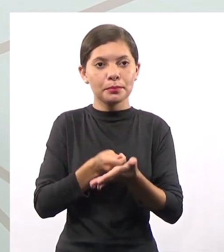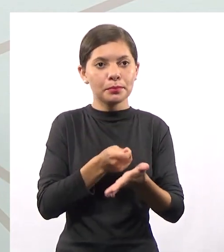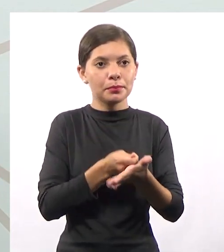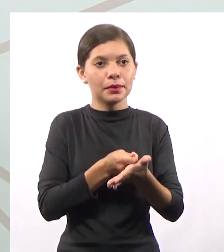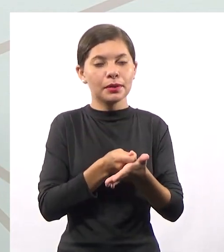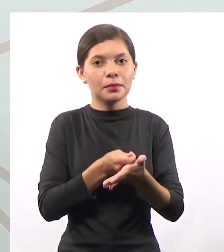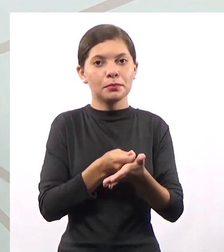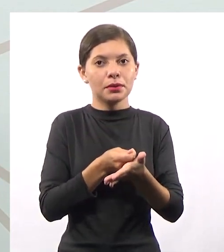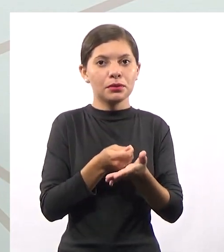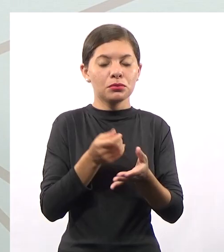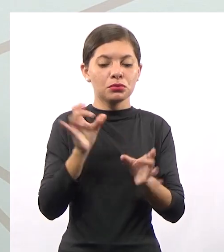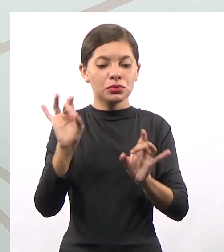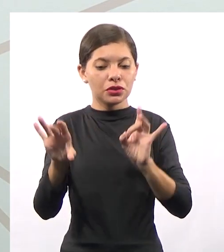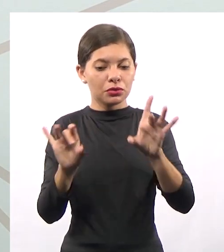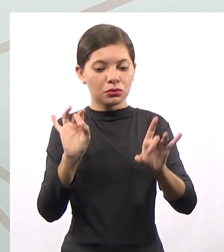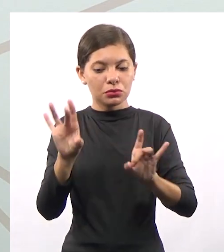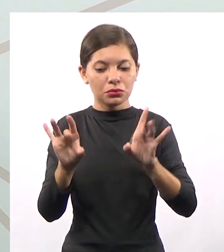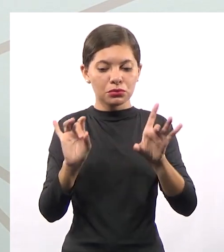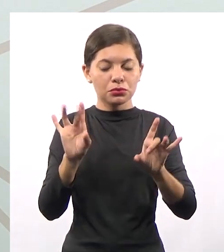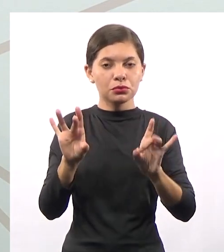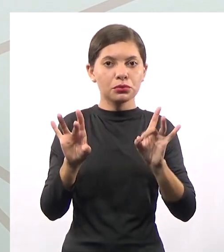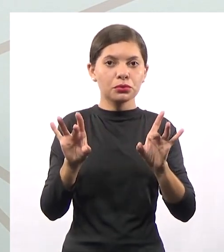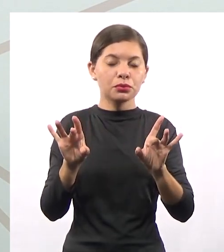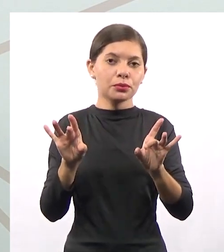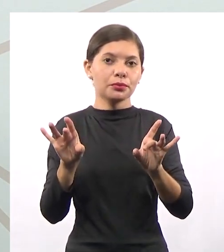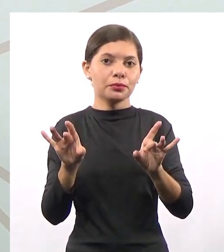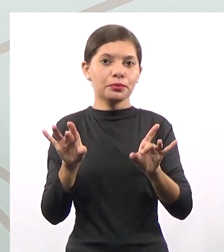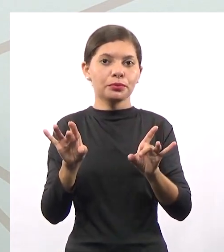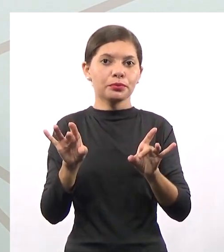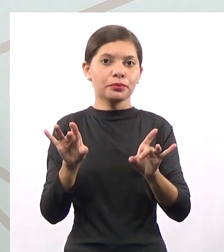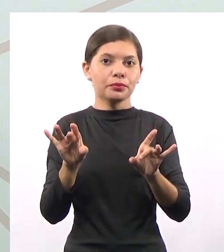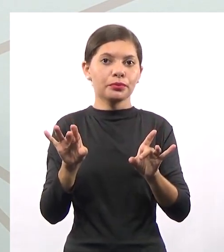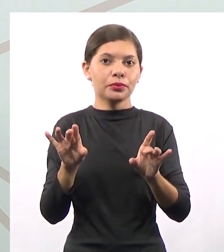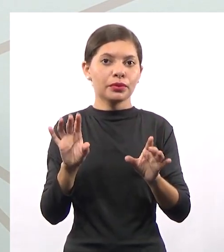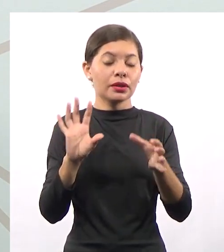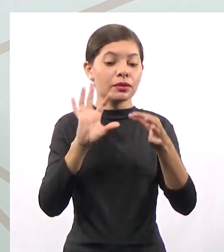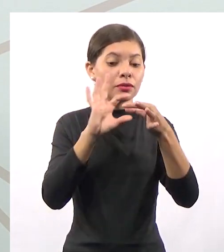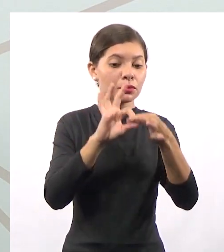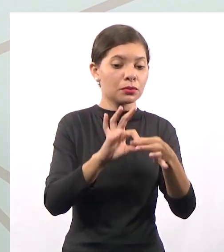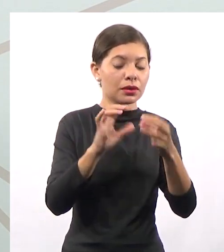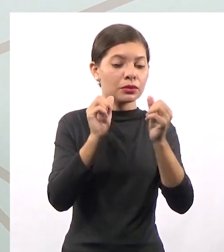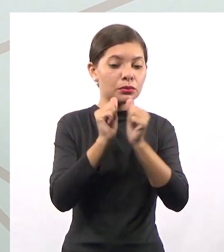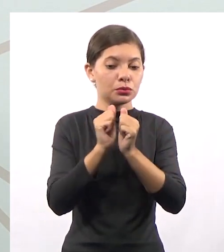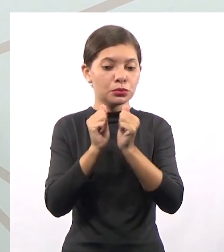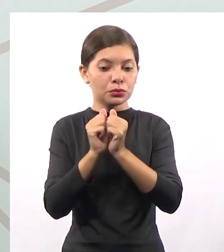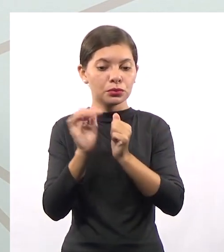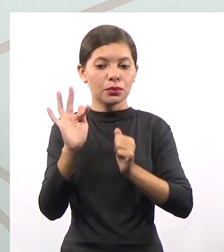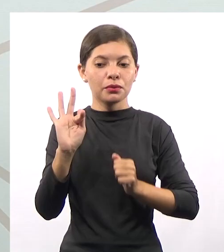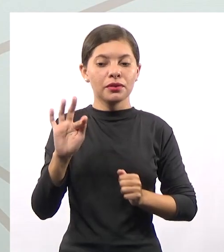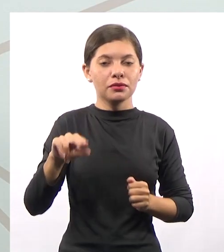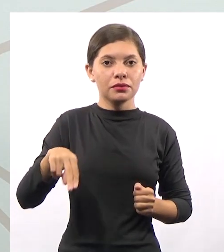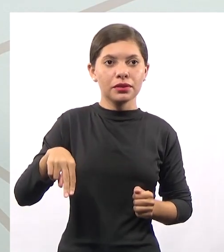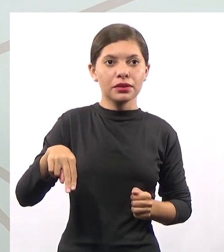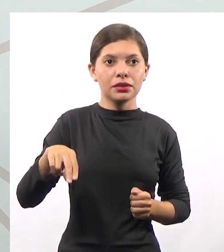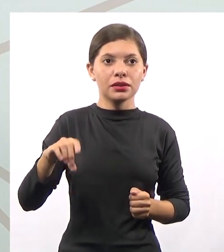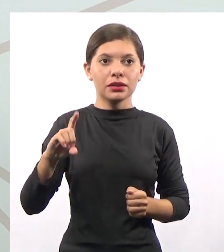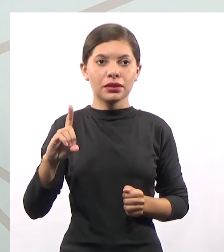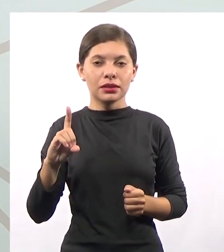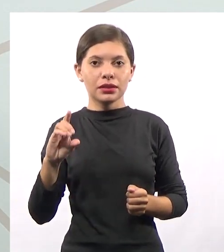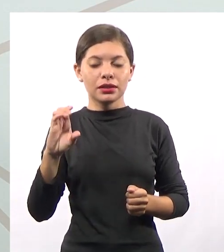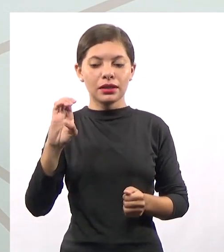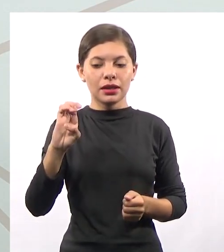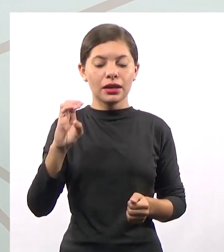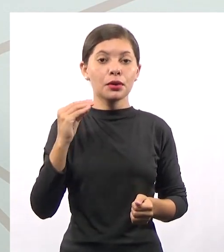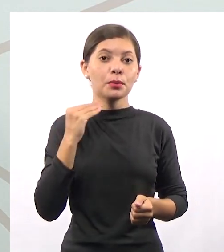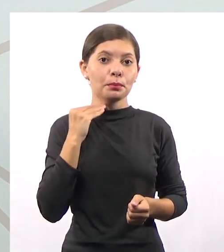aí de acordo com os seus programas e de acordo com os programas aos quais ele está vinculado junto ao FNDE. Então, a